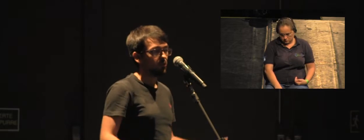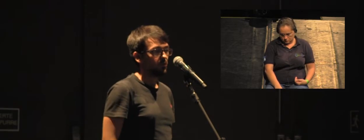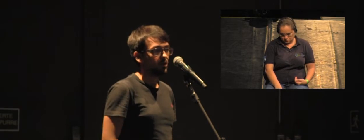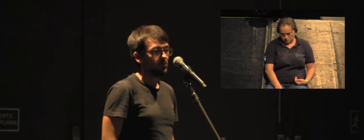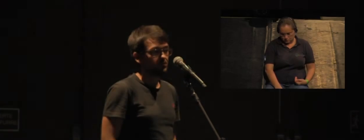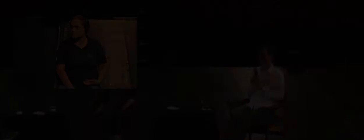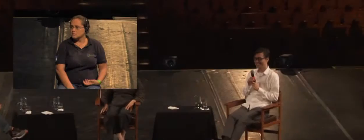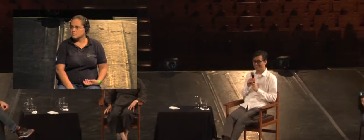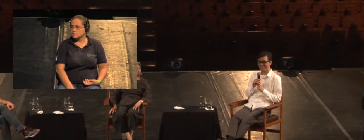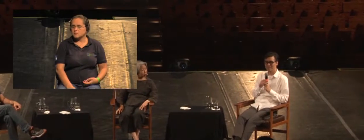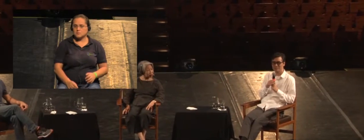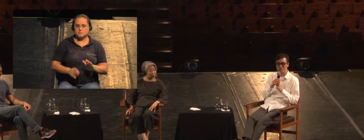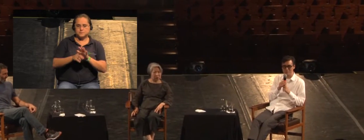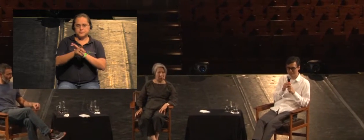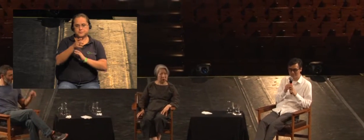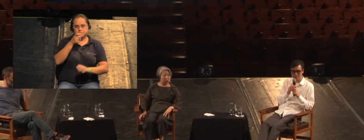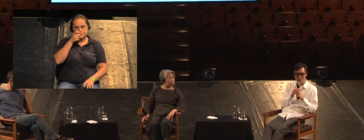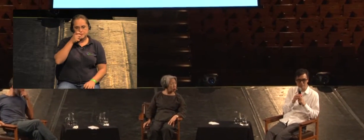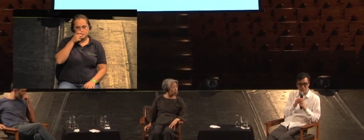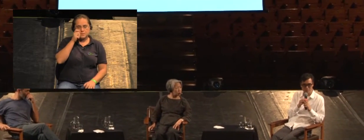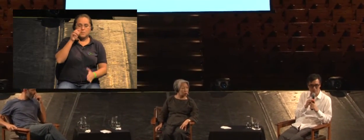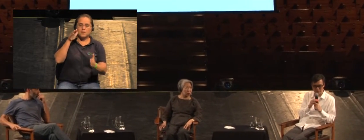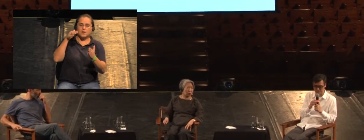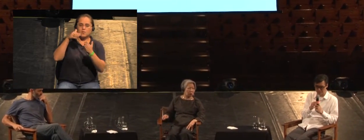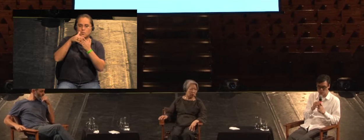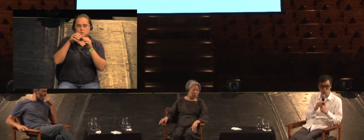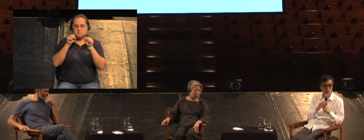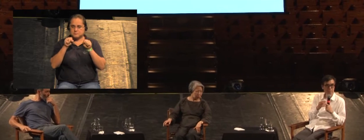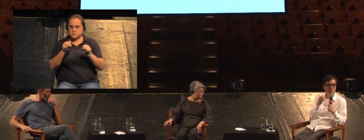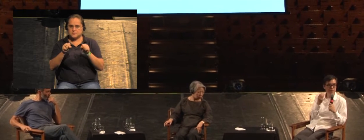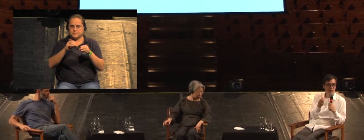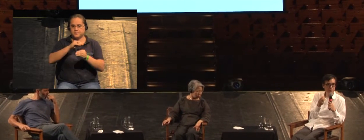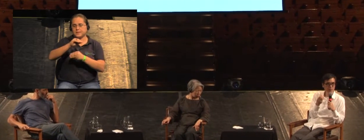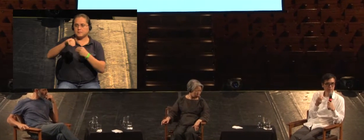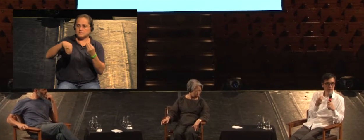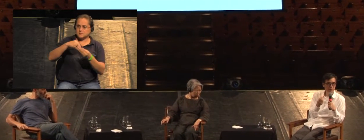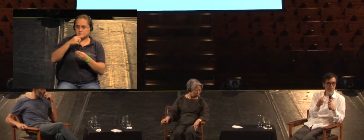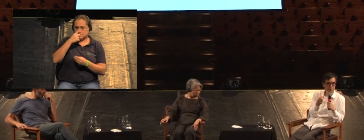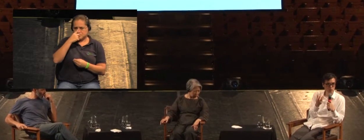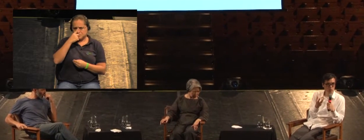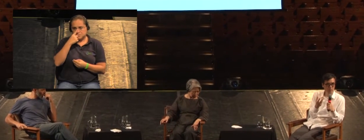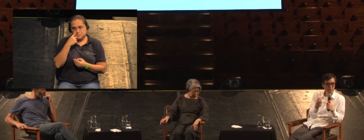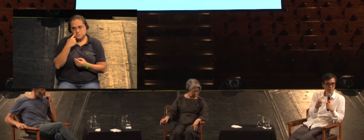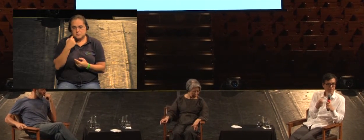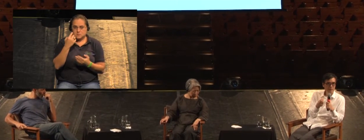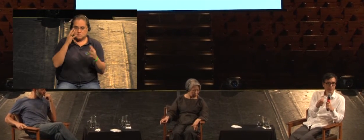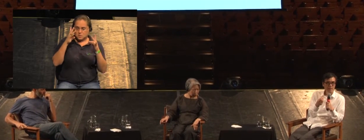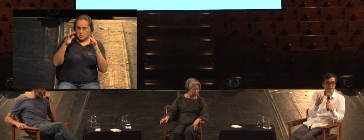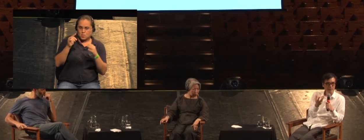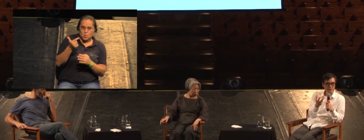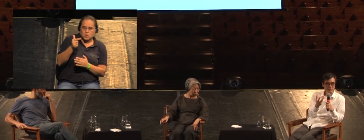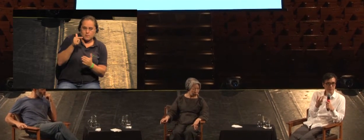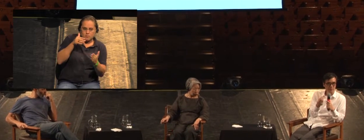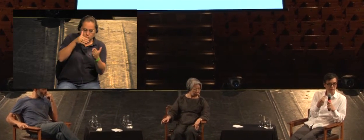contextualização ou não? Ok. Eu vou fazer alguns comentários, acho que é uma pergunta muito interessante. Os limites das possibilidades de mistura.